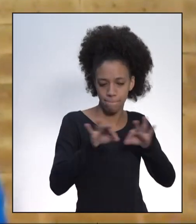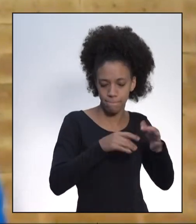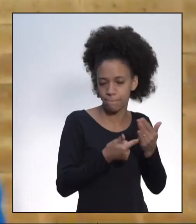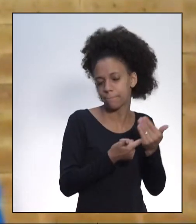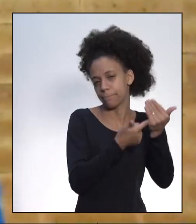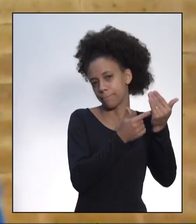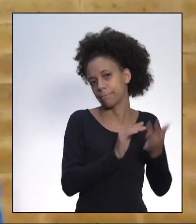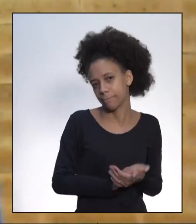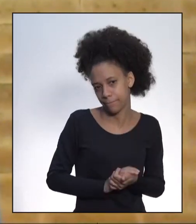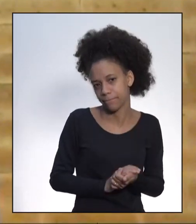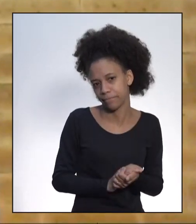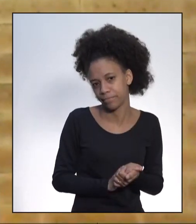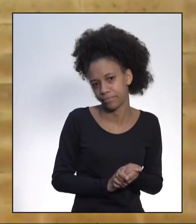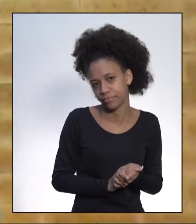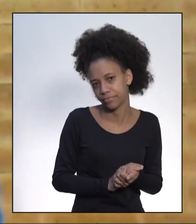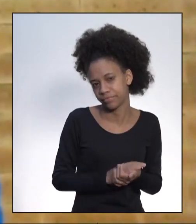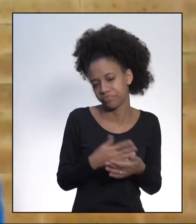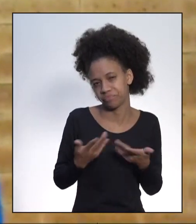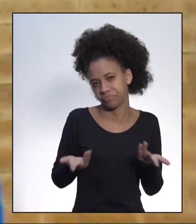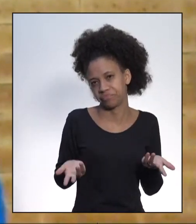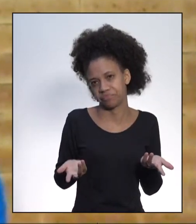tecnologia,